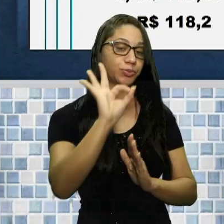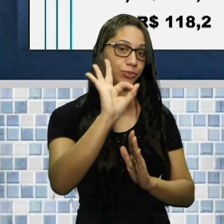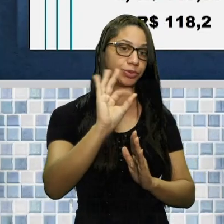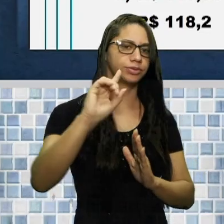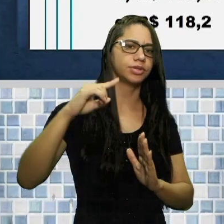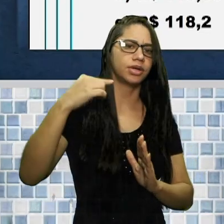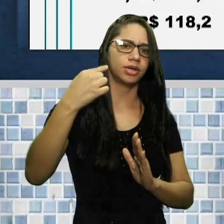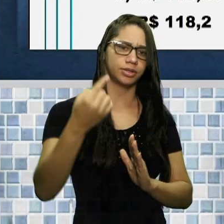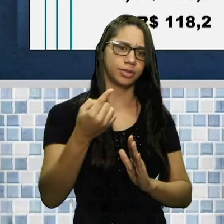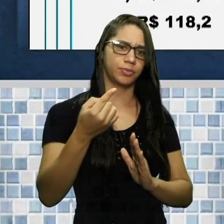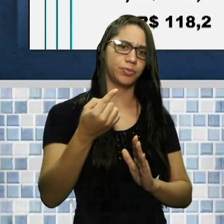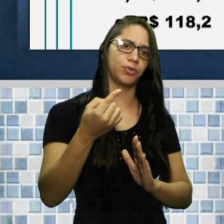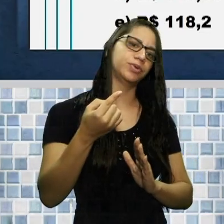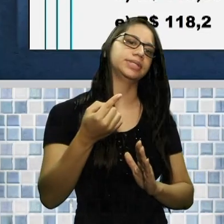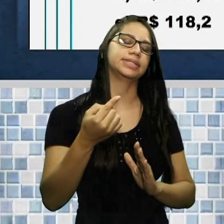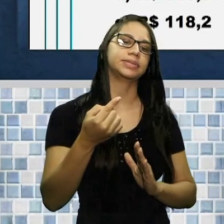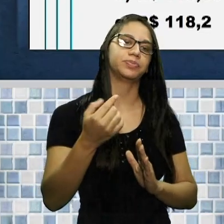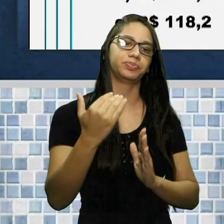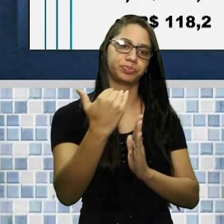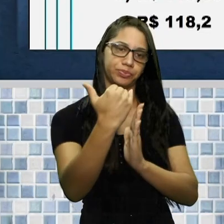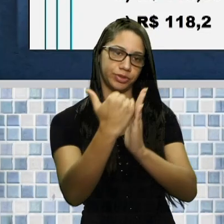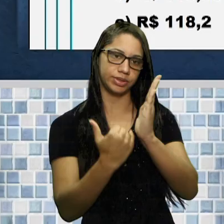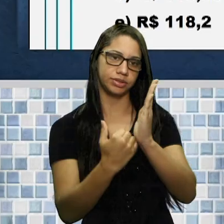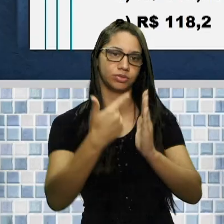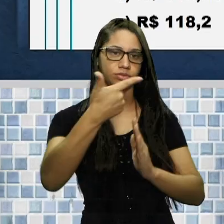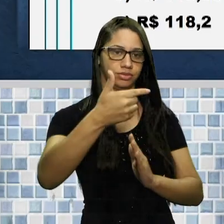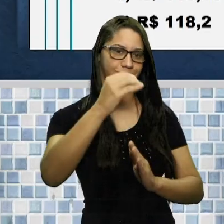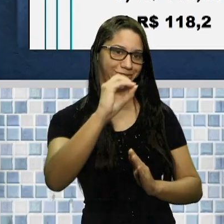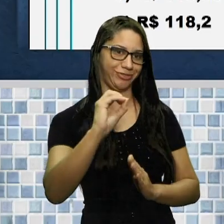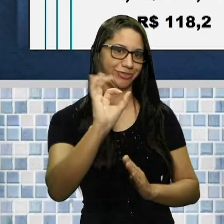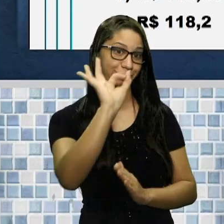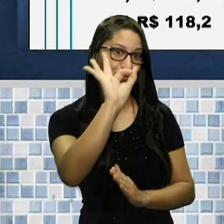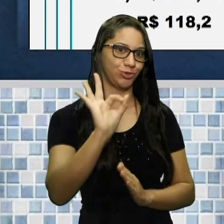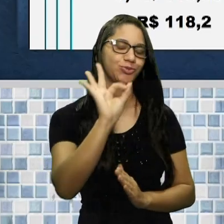20% e logo depois será dado um desconto de